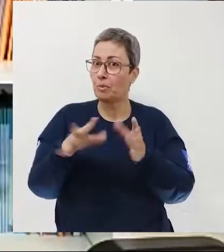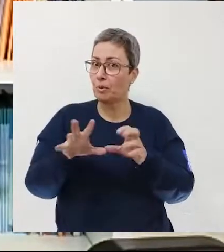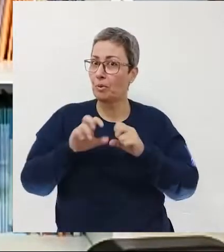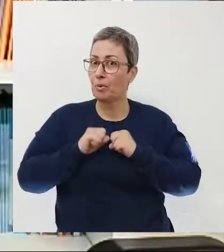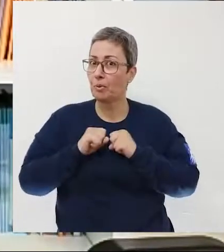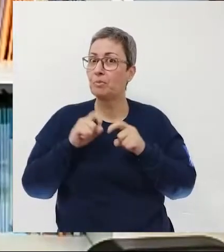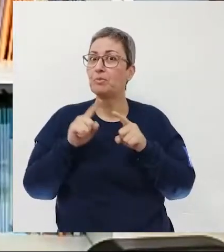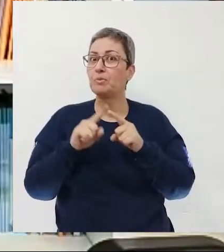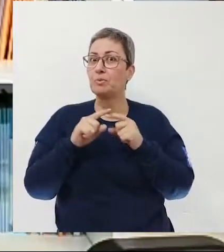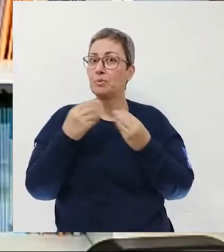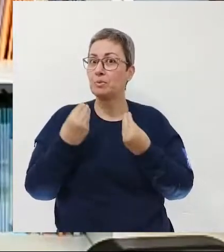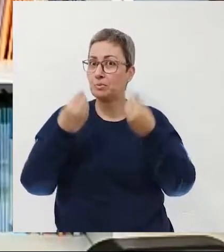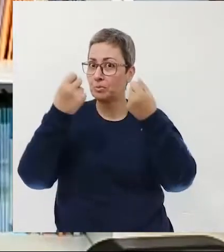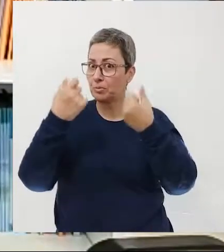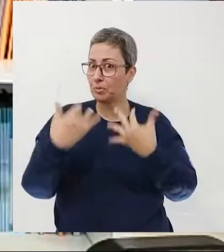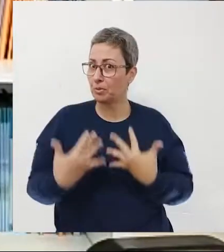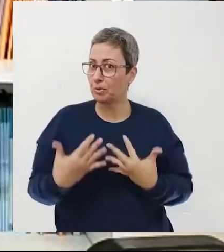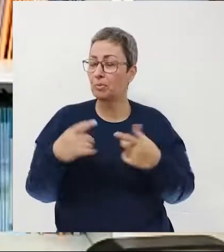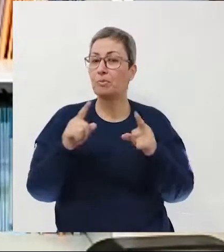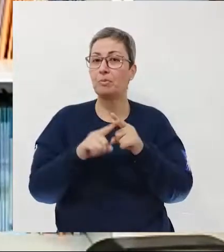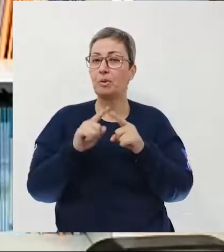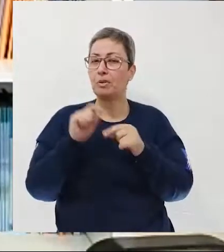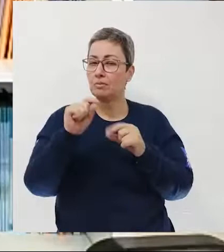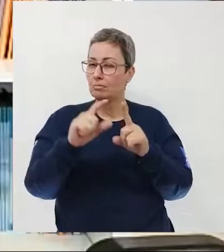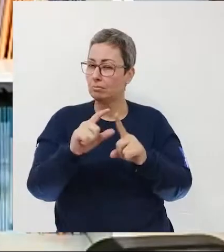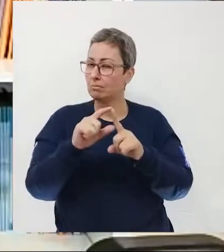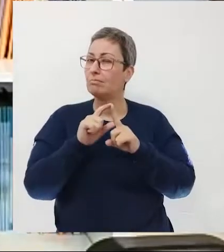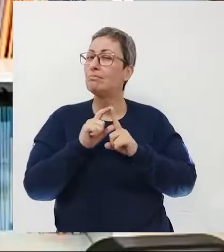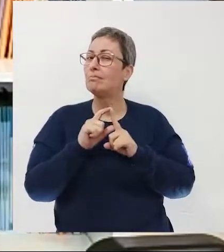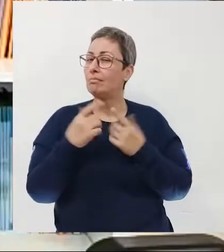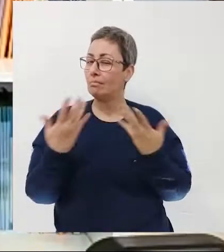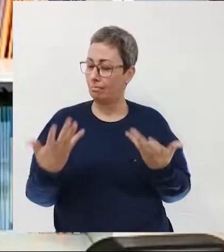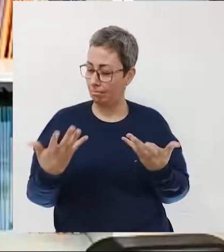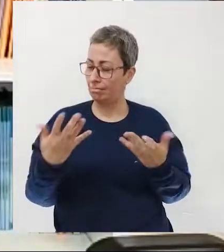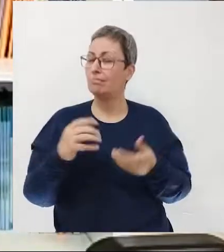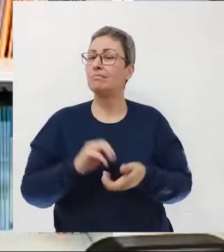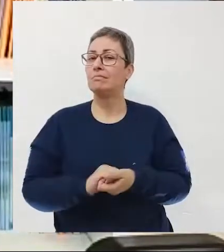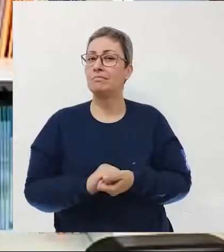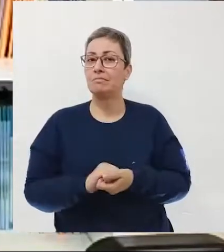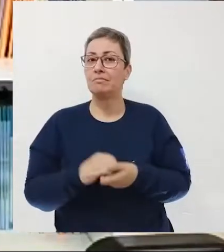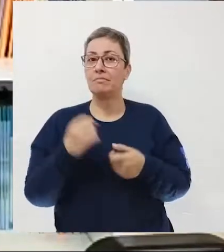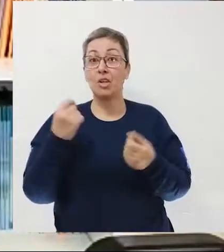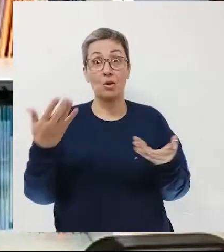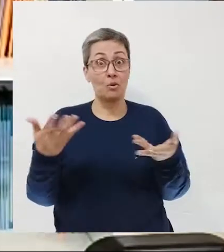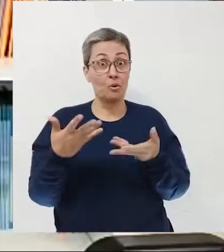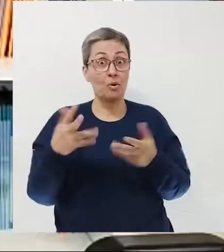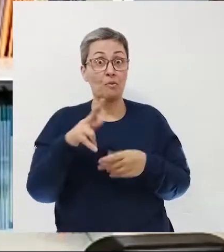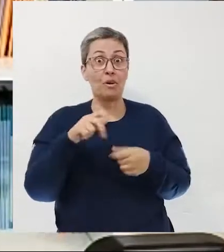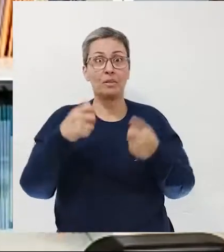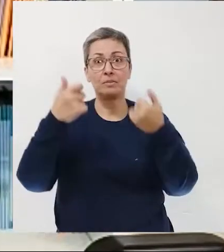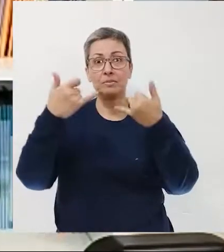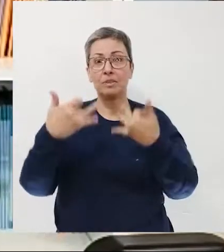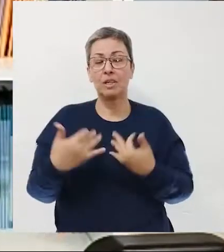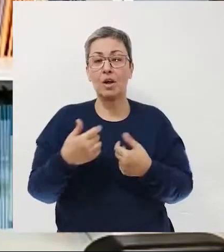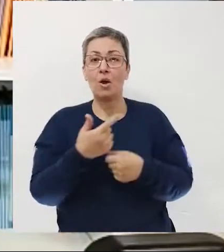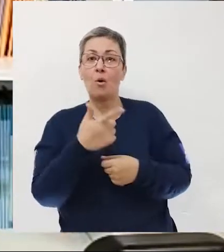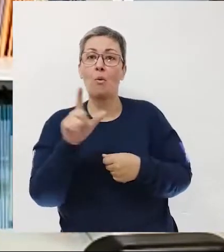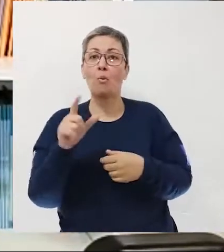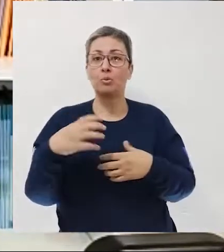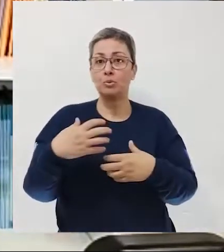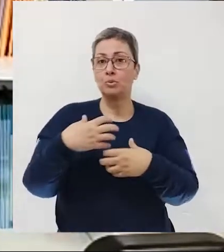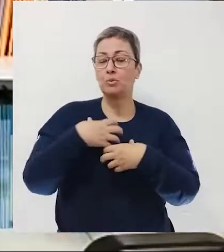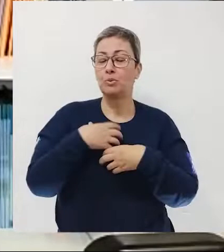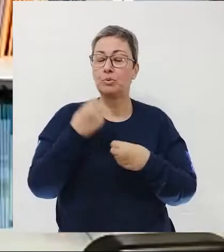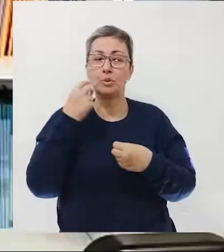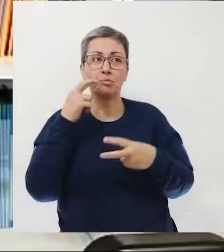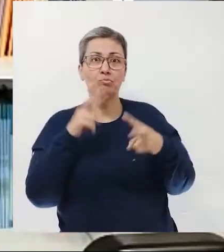assumido, abordado. Quero ver quem tem palavra aí desse lado comigo, hein? Hoje falaremos sobre outra forma